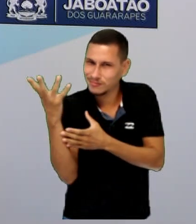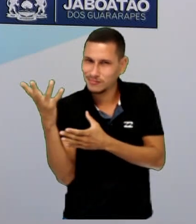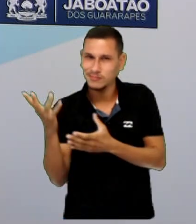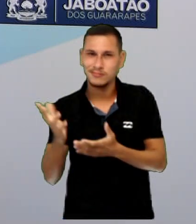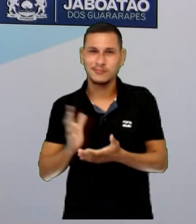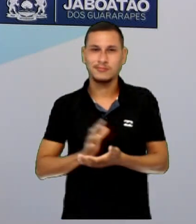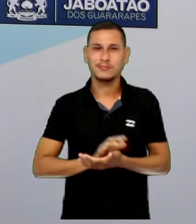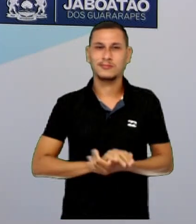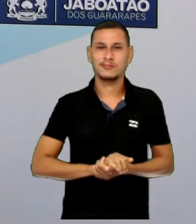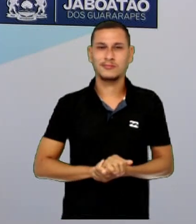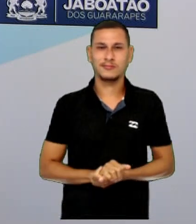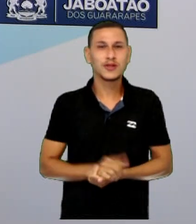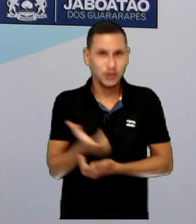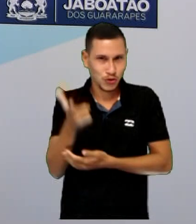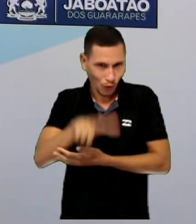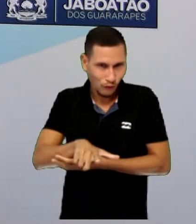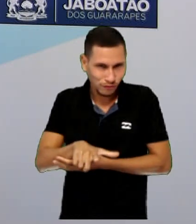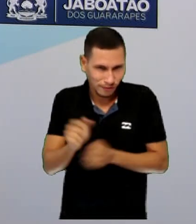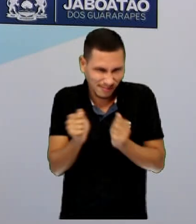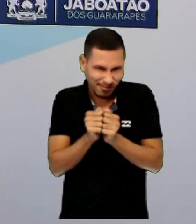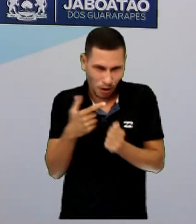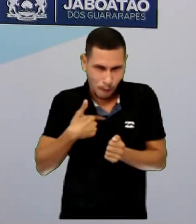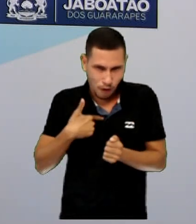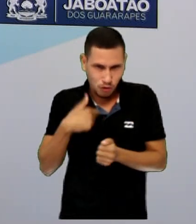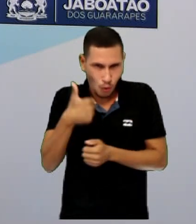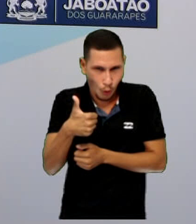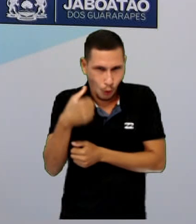10 pés. Vamos repetir comigo?